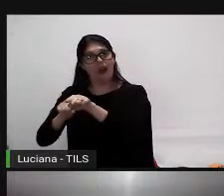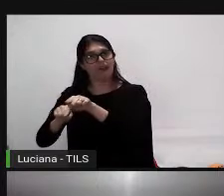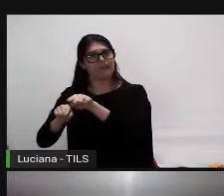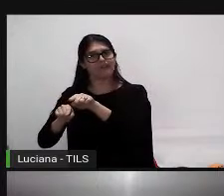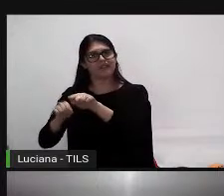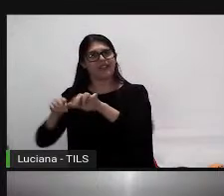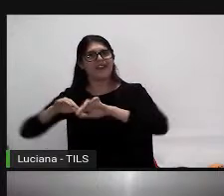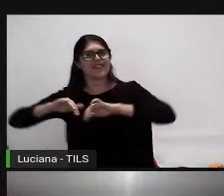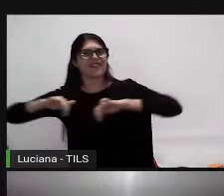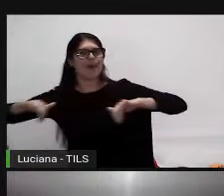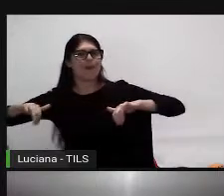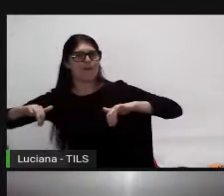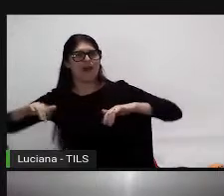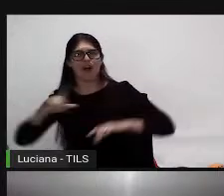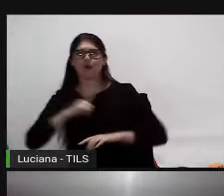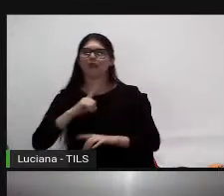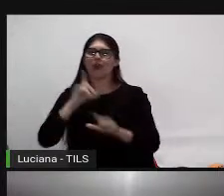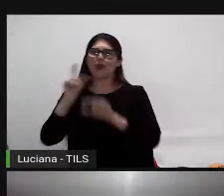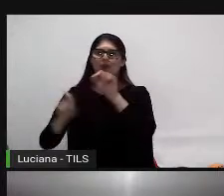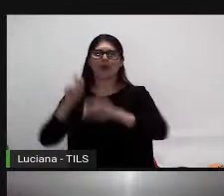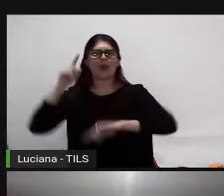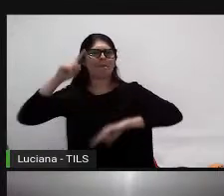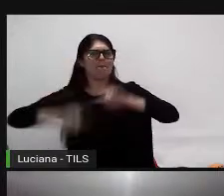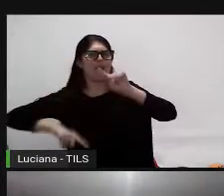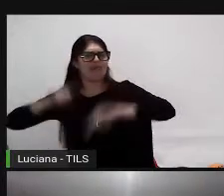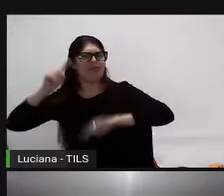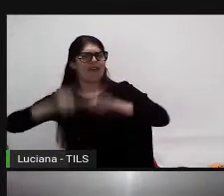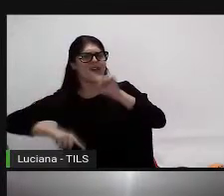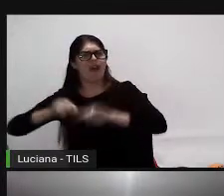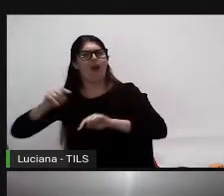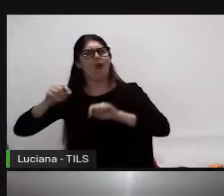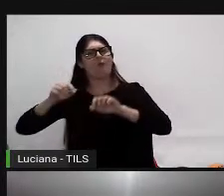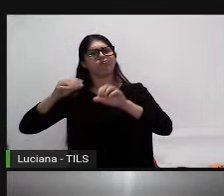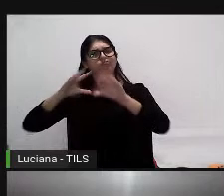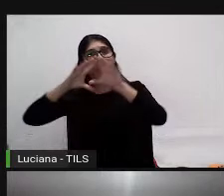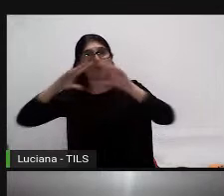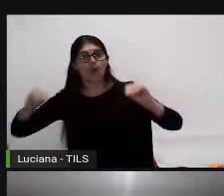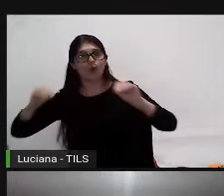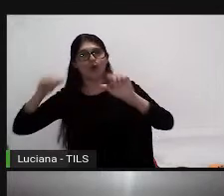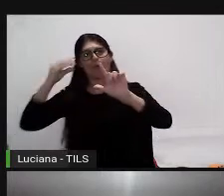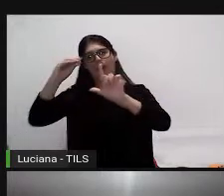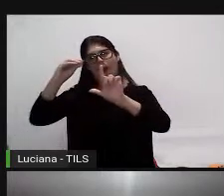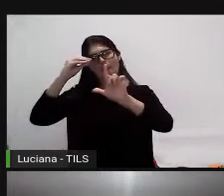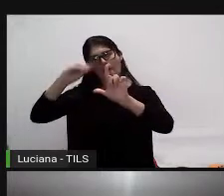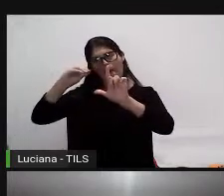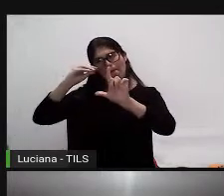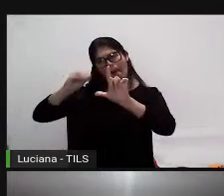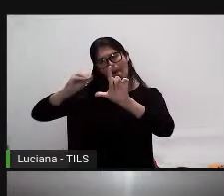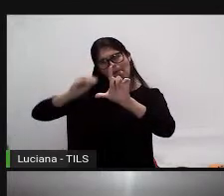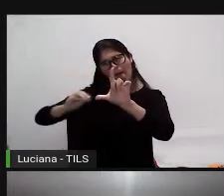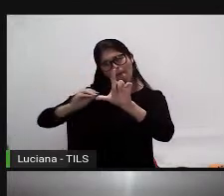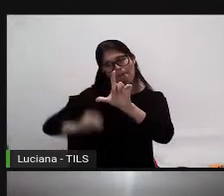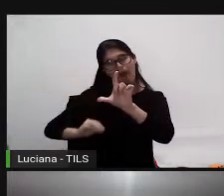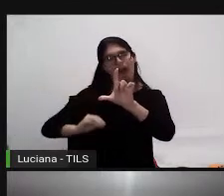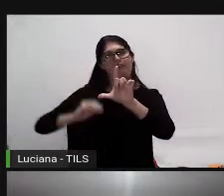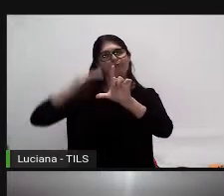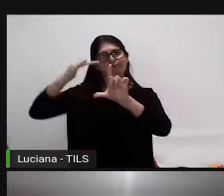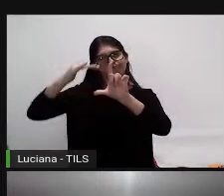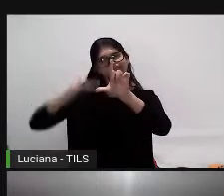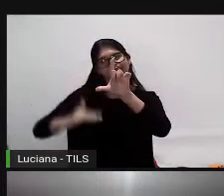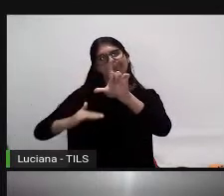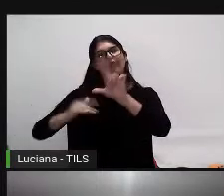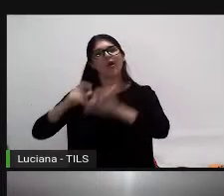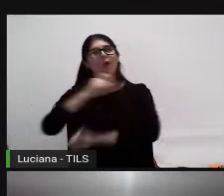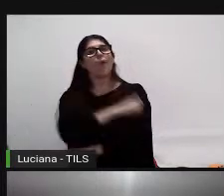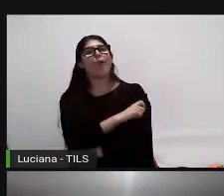São materiais, então, que são postados no Moodle, serão postados no Moodle, e que vocês terão um prazo. Então, o professor vai